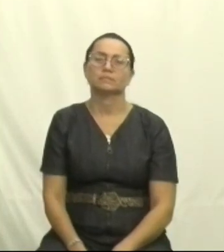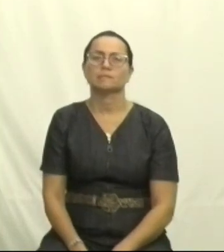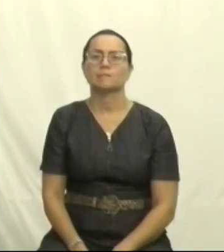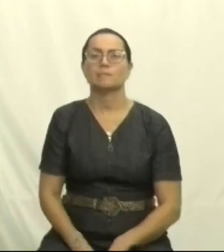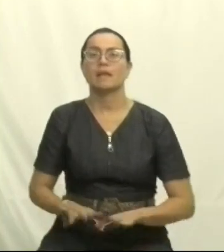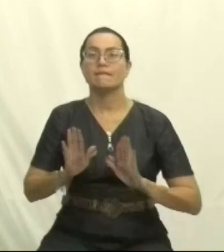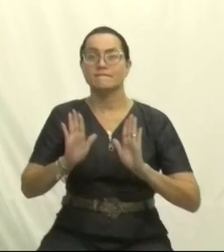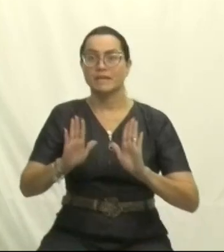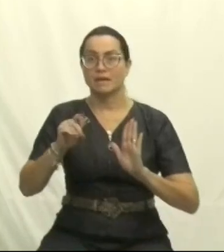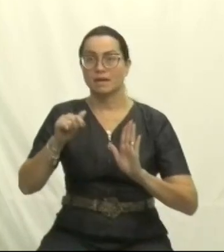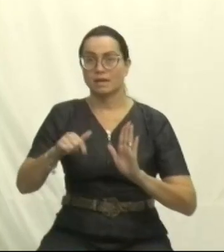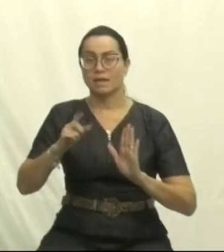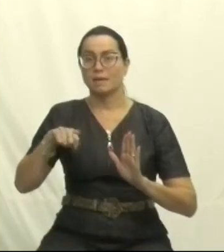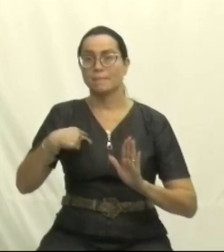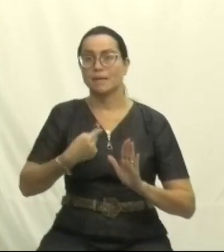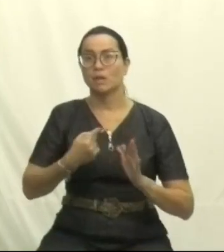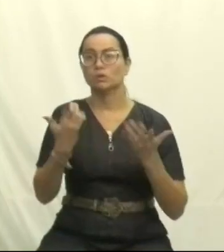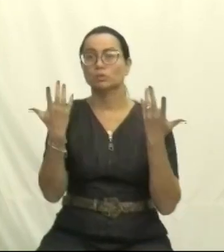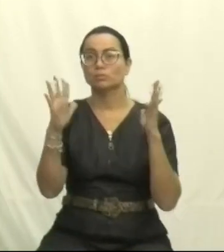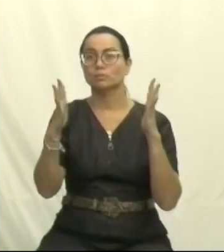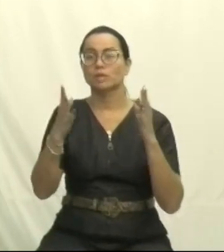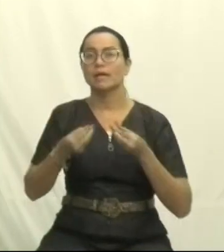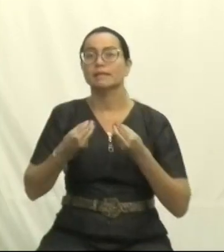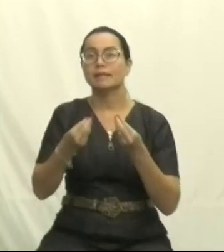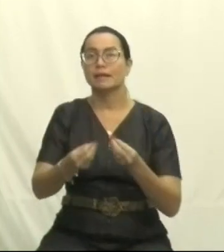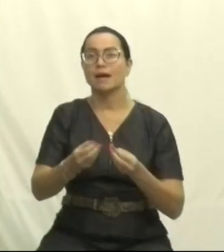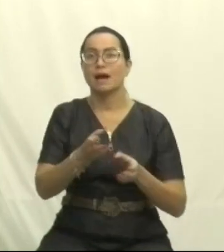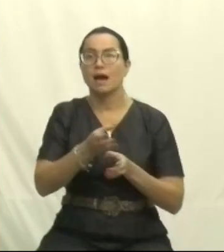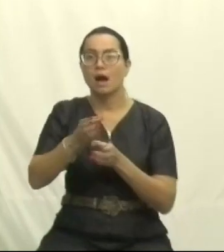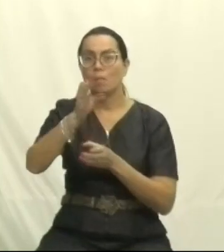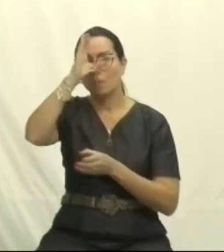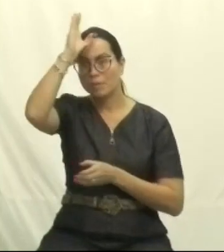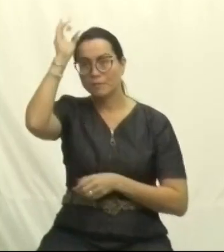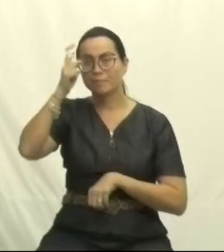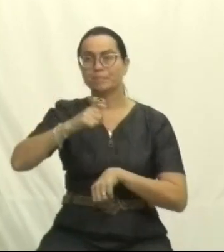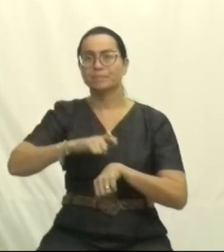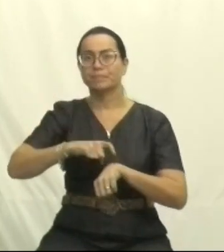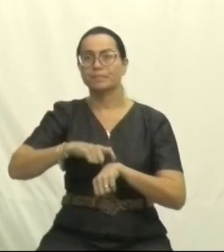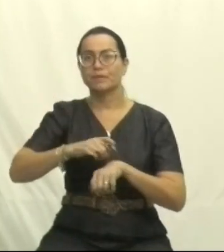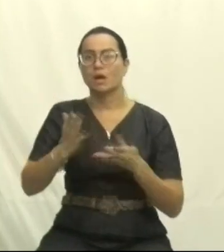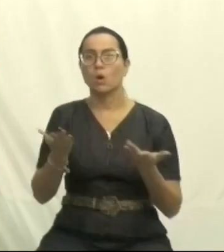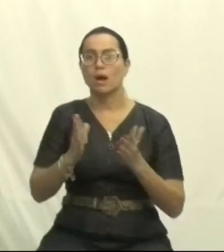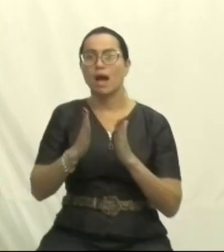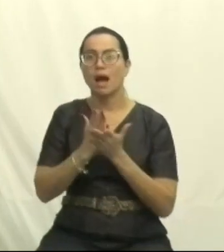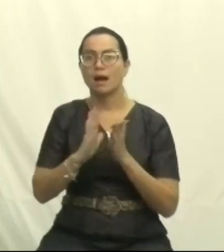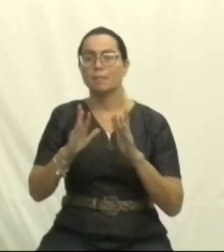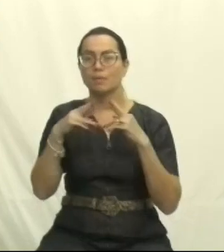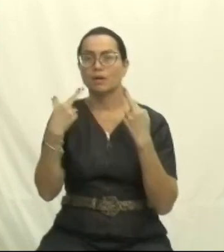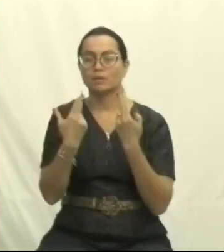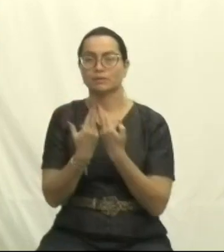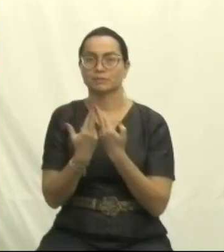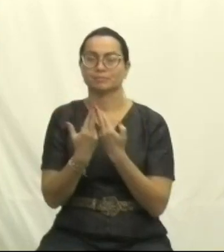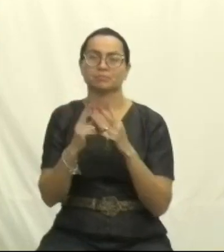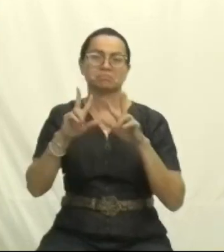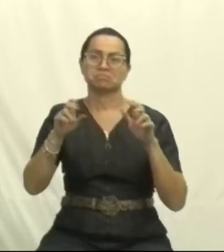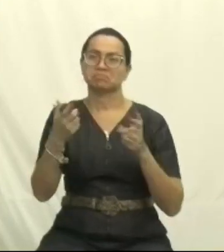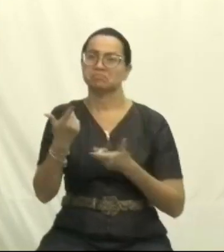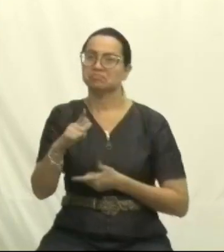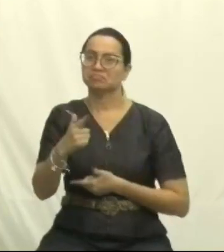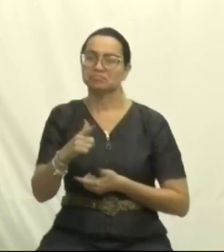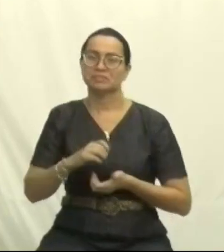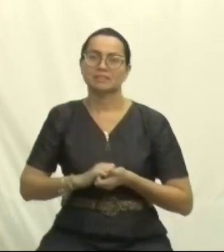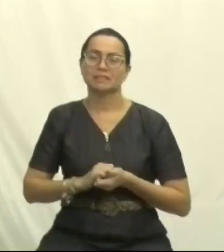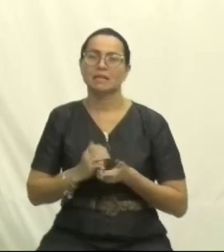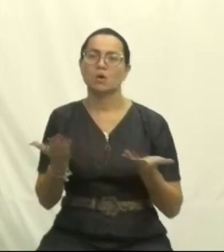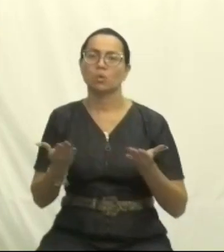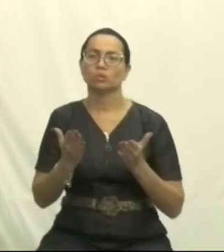possamos entregar a moção ao Corpo de Bombeiro. Terminada a ordem do dia e não havendo mais nada a tratar, encerramos